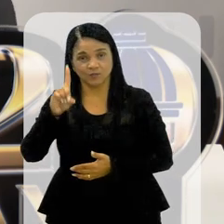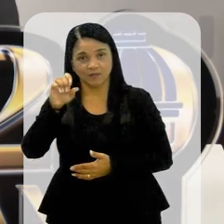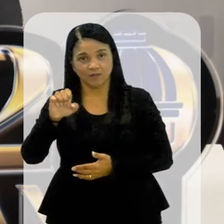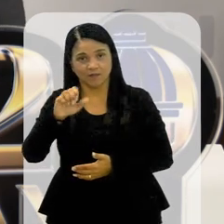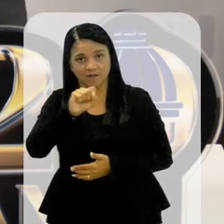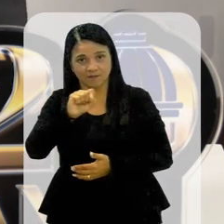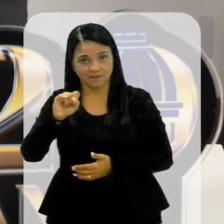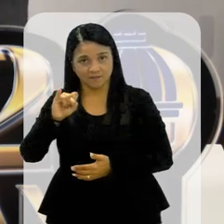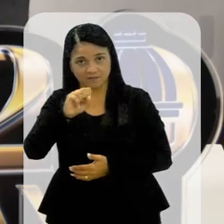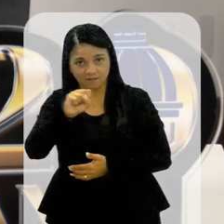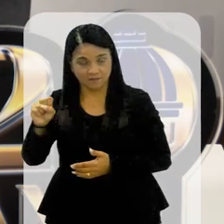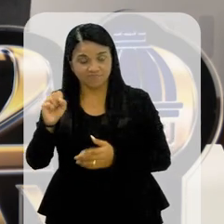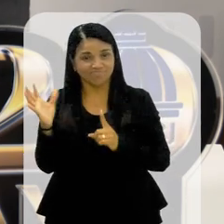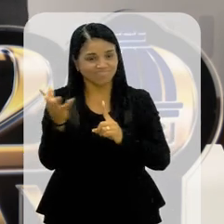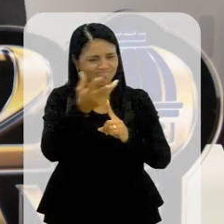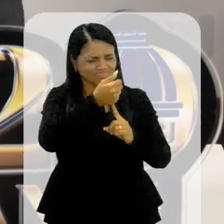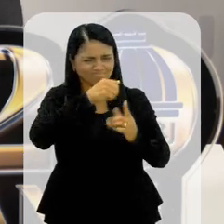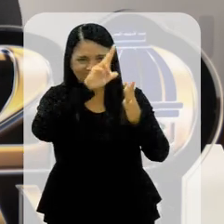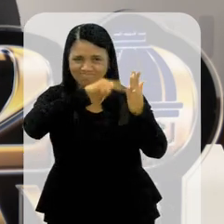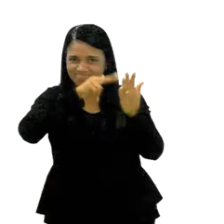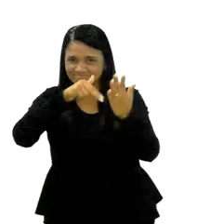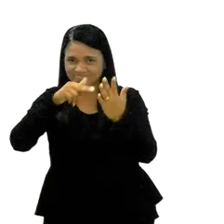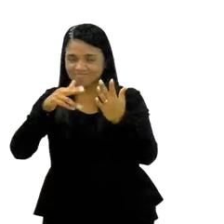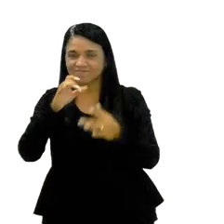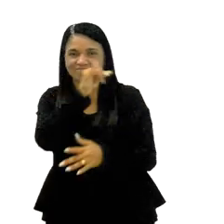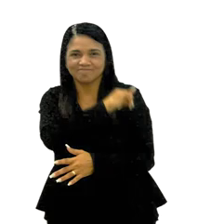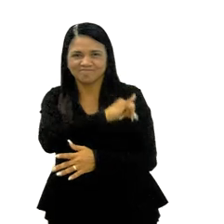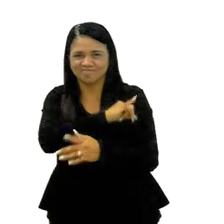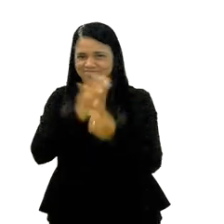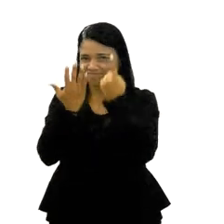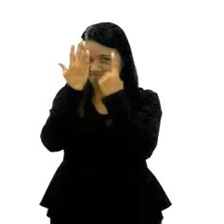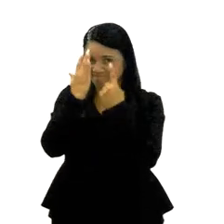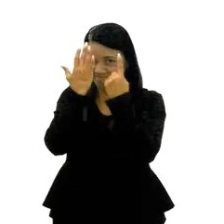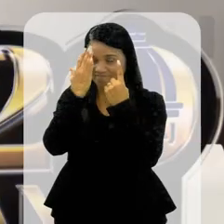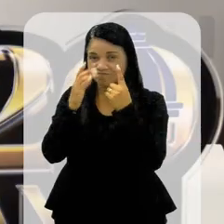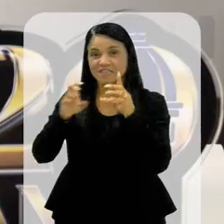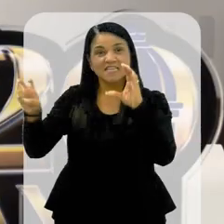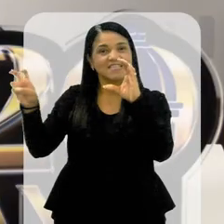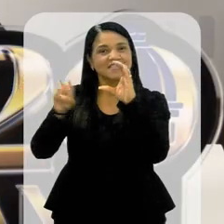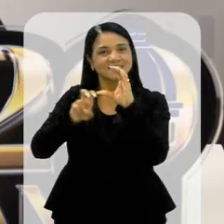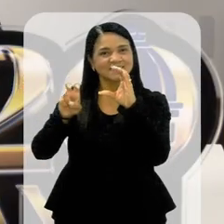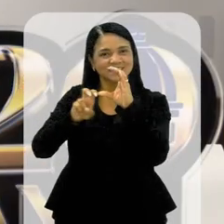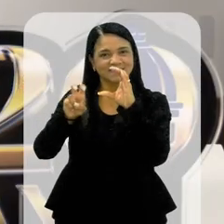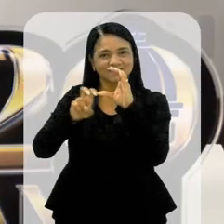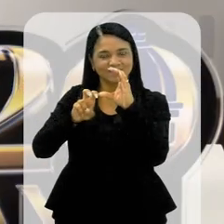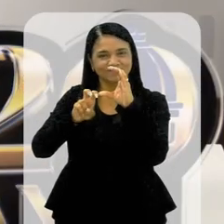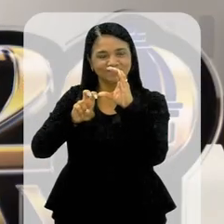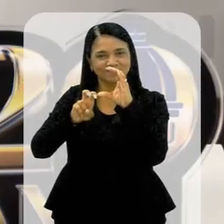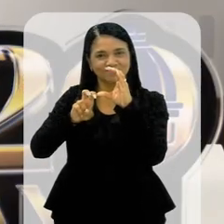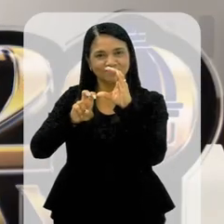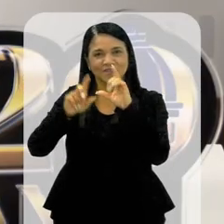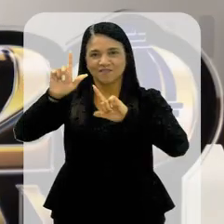de Assis, um dos grandes pintores de arte do Carnaval Carioca, no